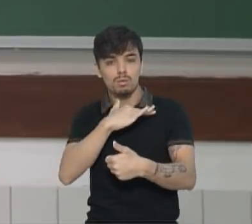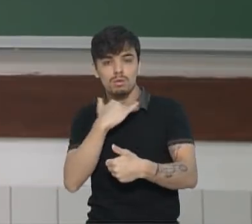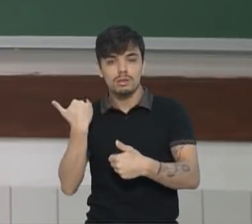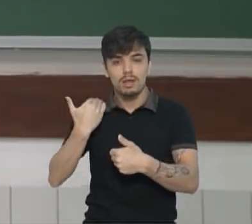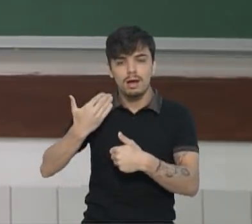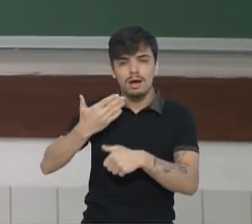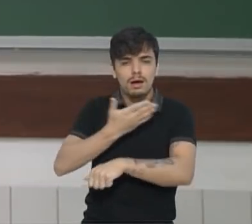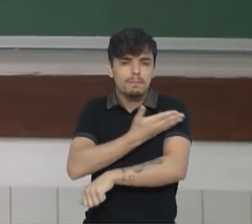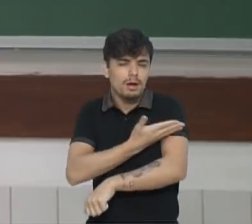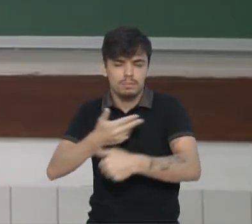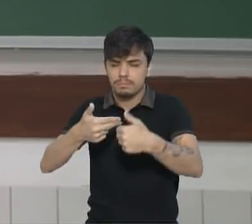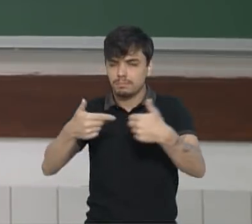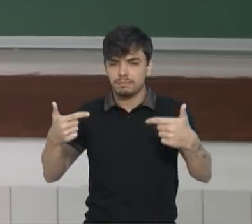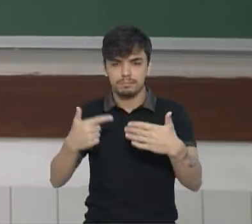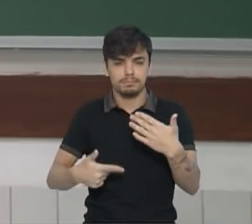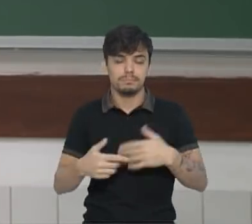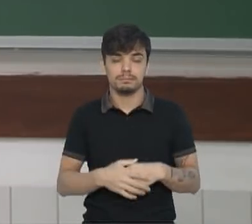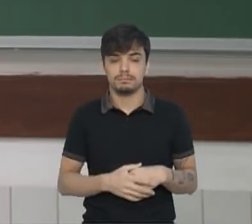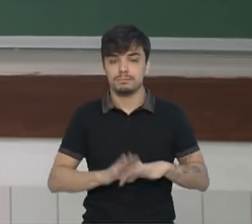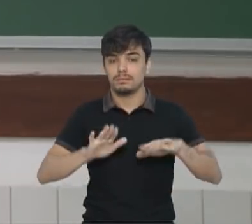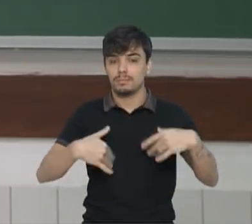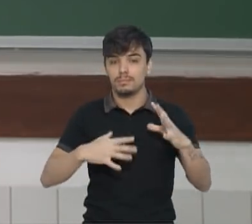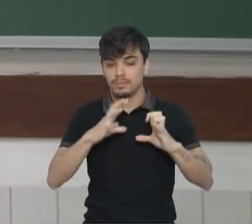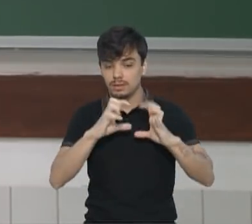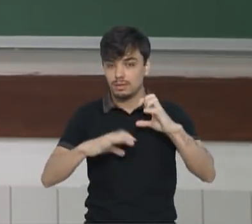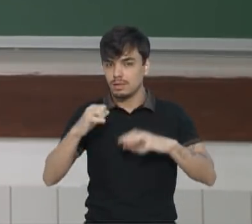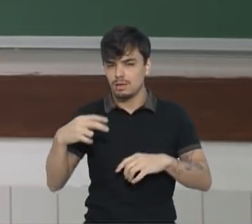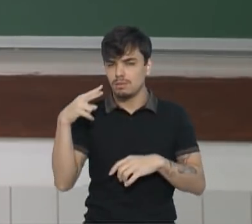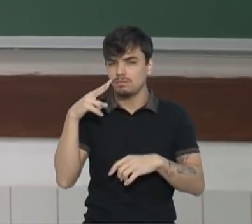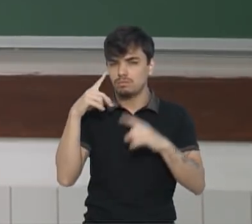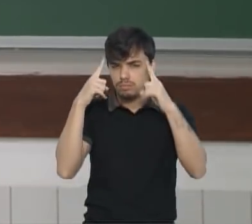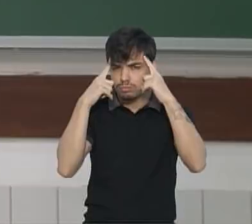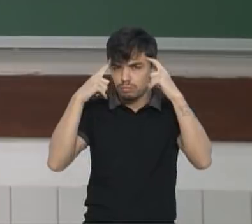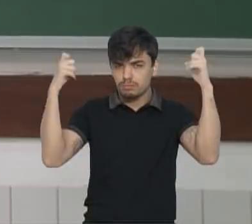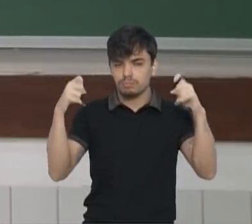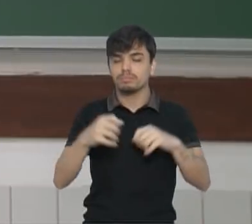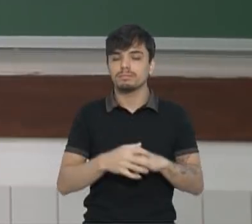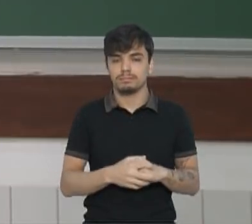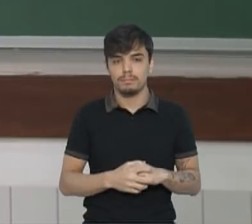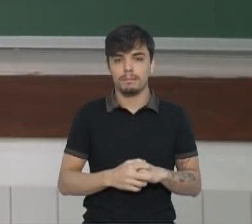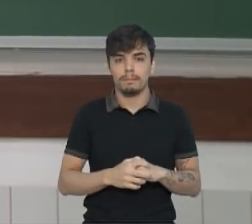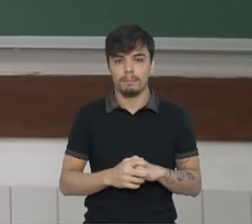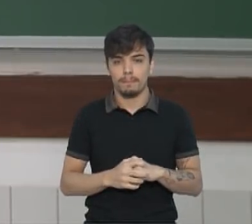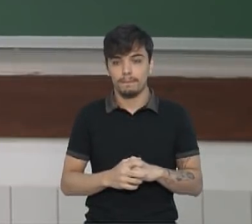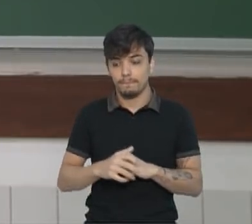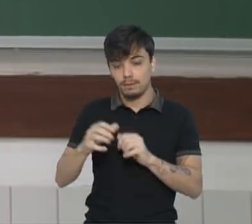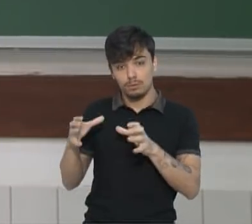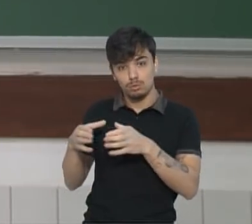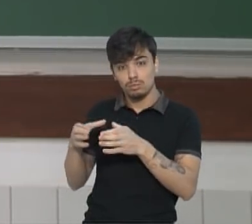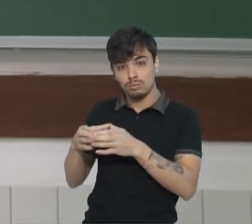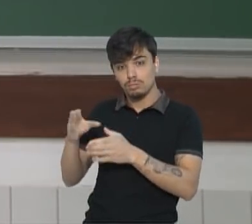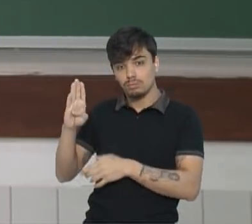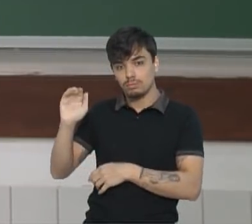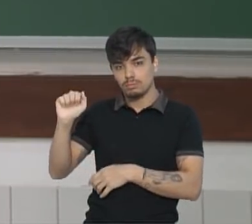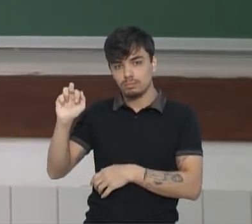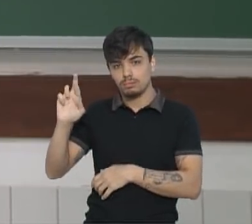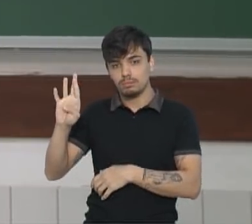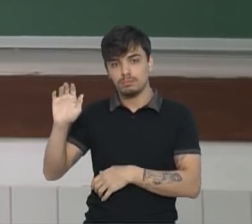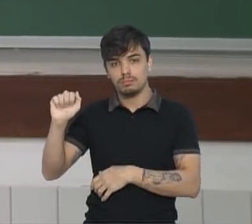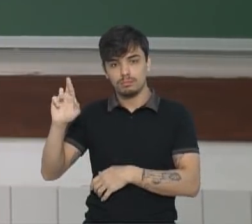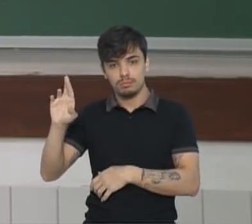cabeça. Então os conflitos eram muito mais violentos. Os bárbaros, quando eles atacavam, eles não tinham um esquema montado igual